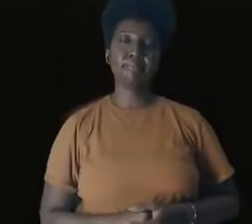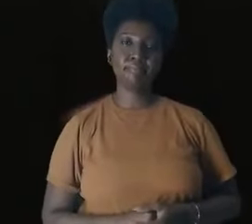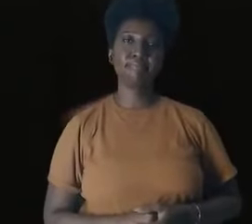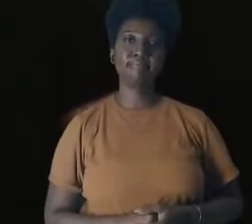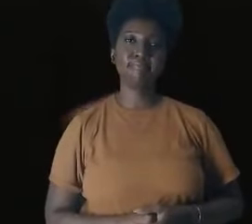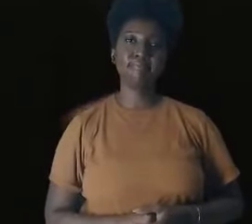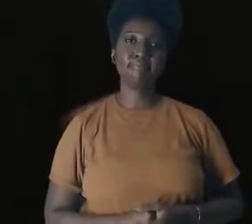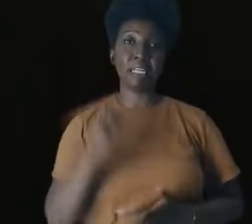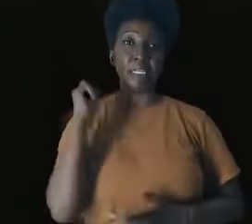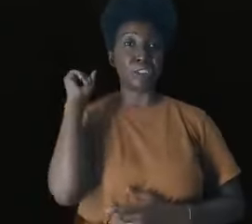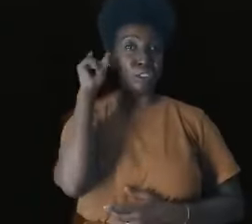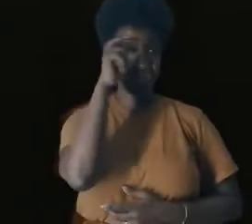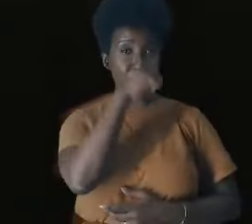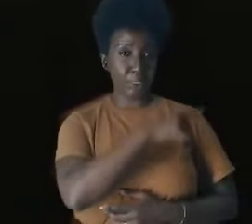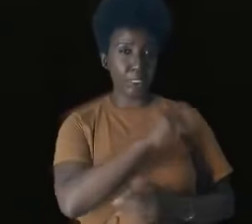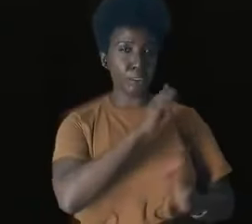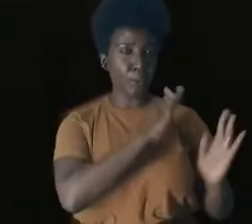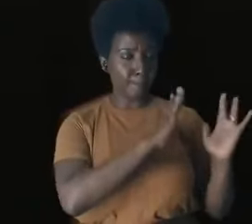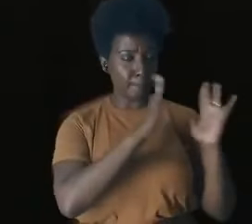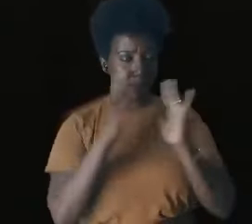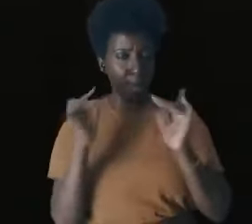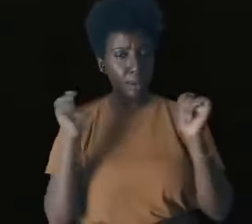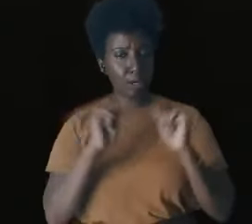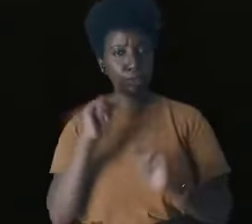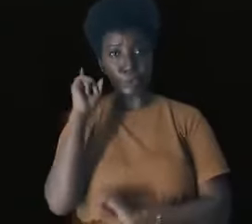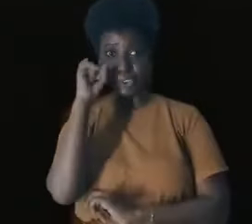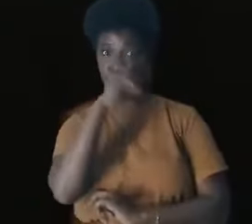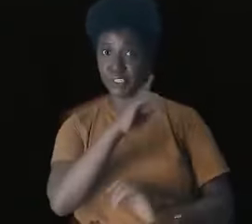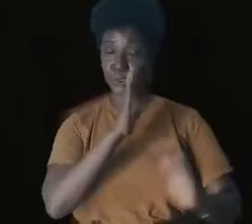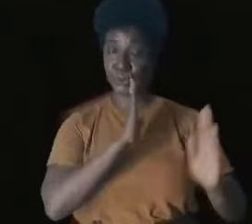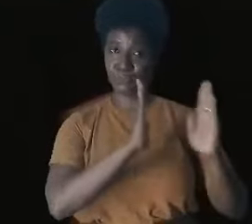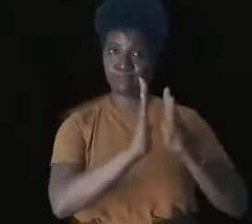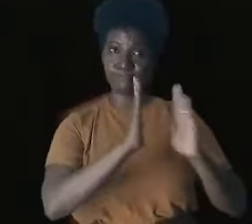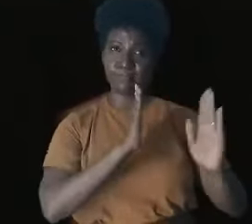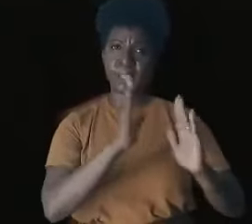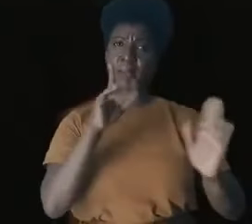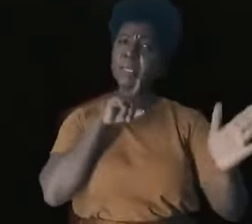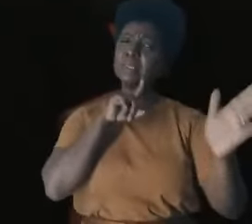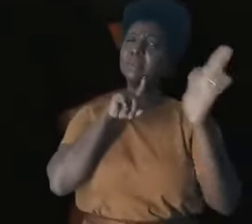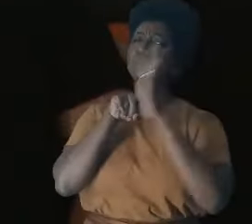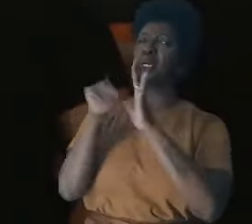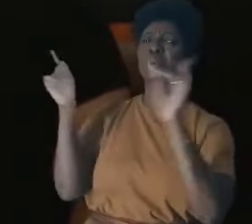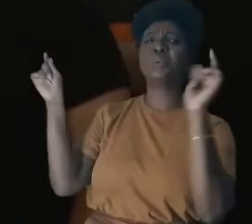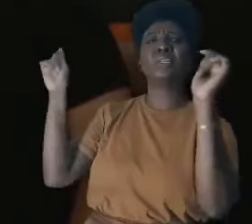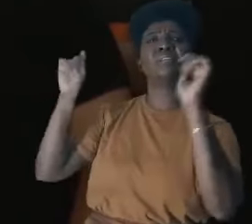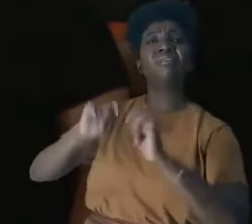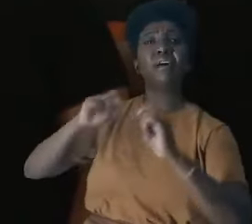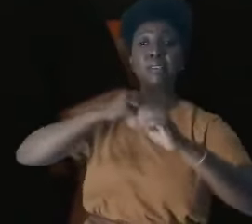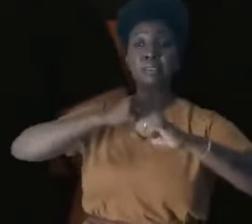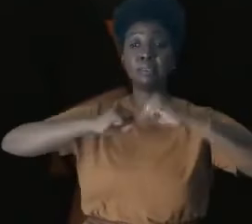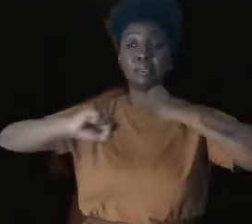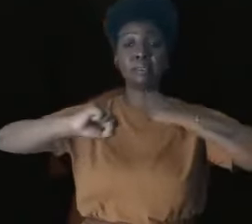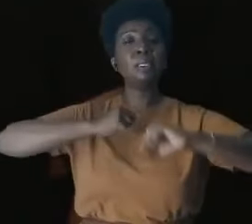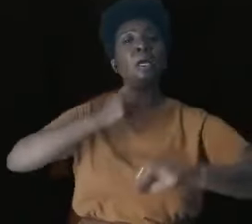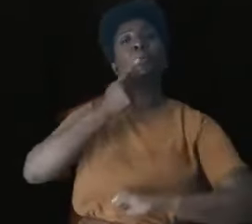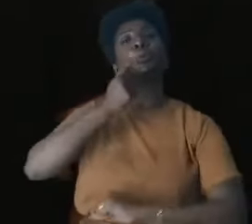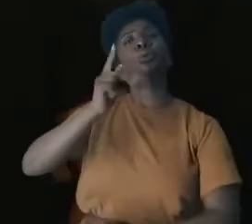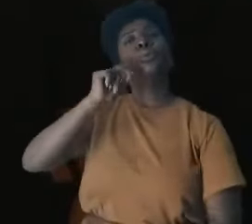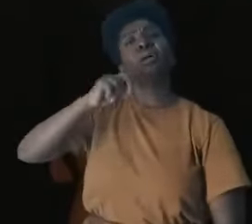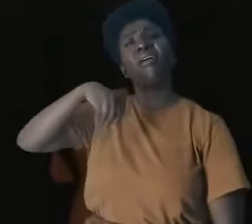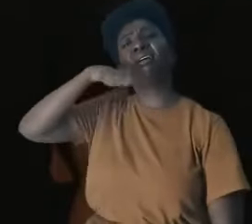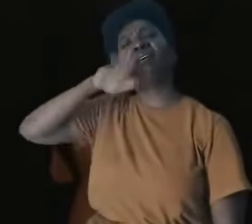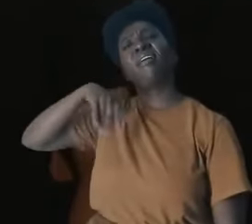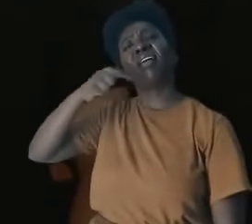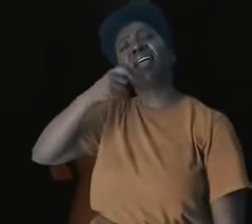Foram dias muito difíceis. Mas ele faz uma pergunta naquele salmo e diz: quem